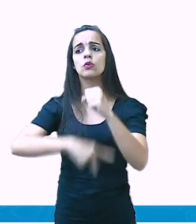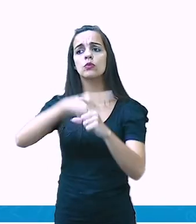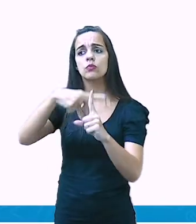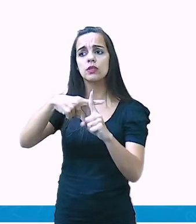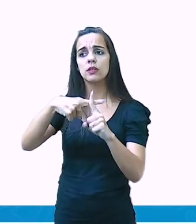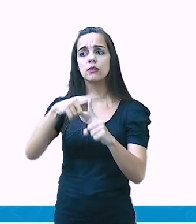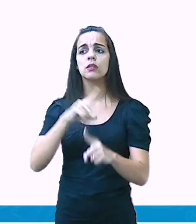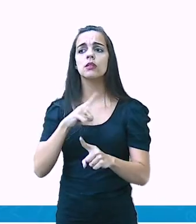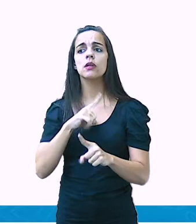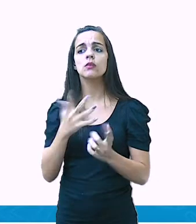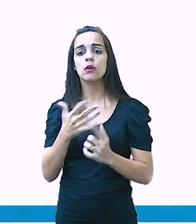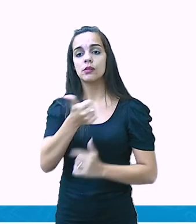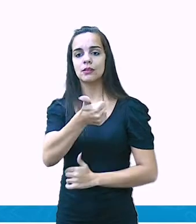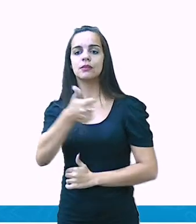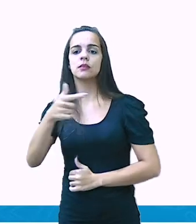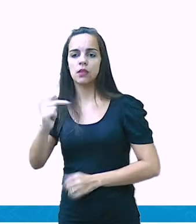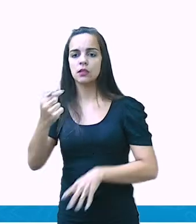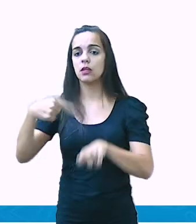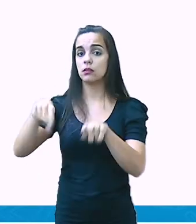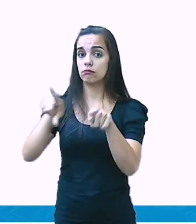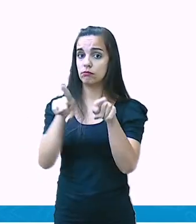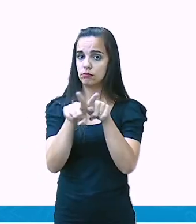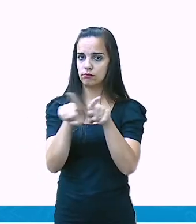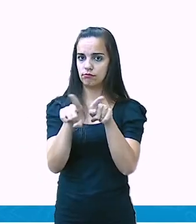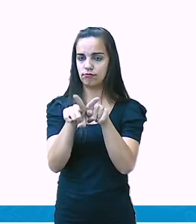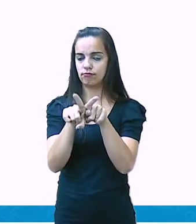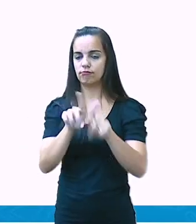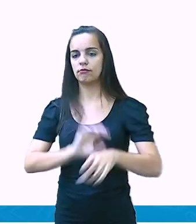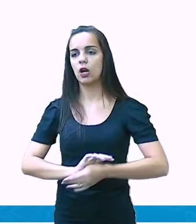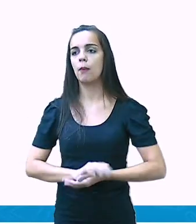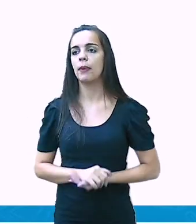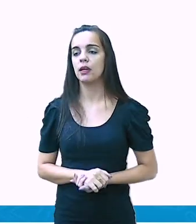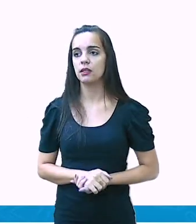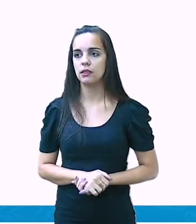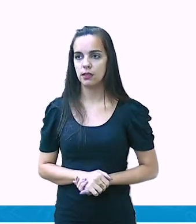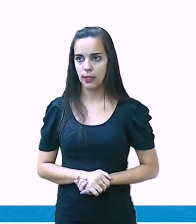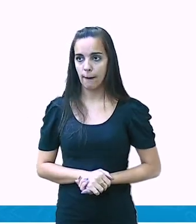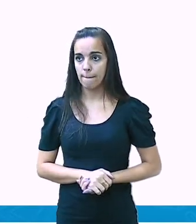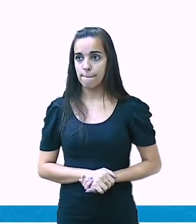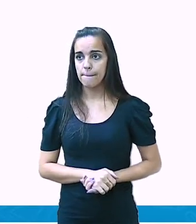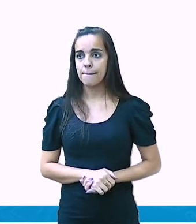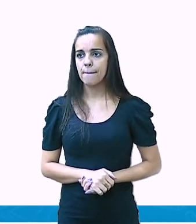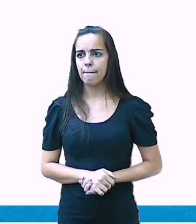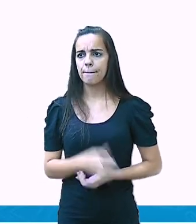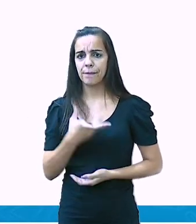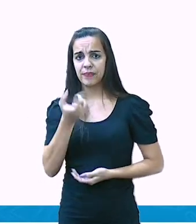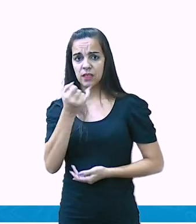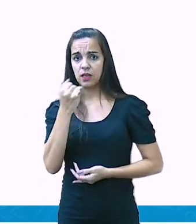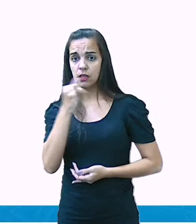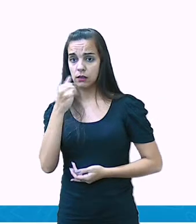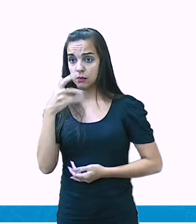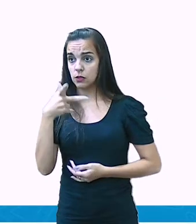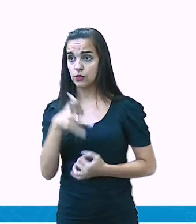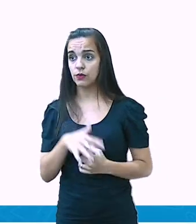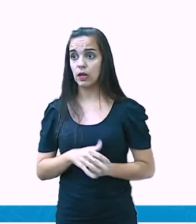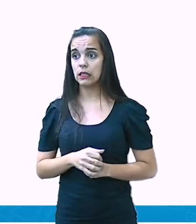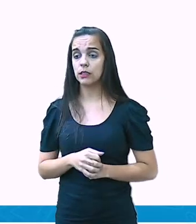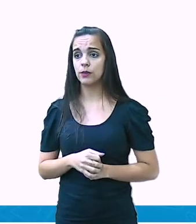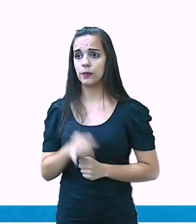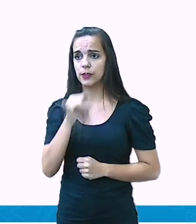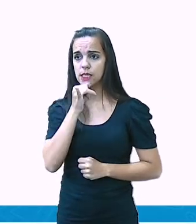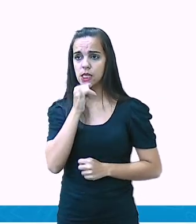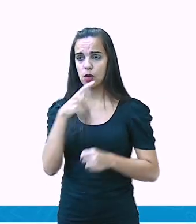tem? 17 também. Então, o átomo é eletricamente neutro. A